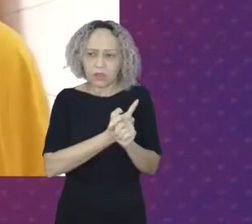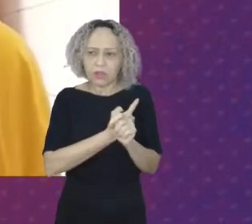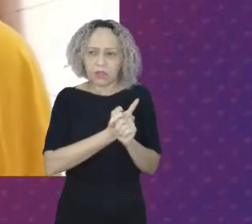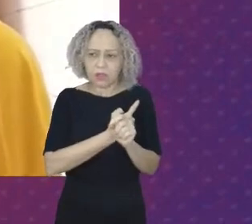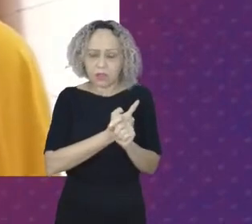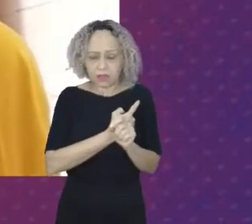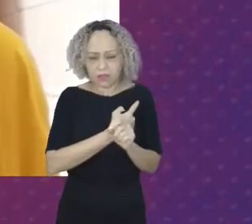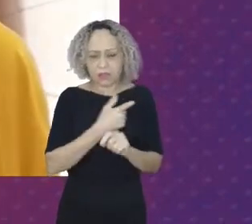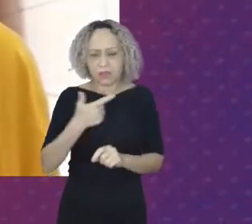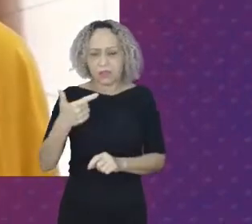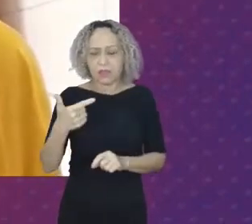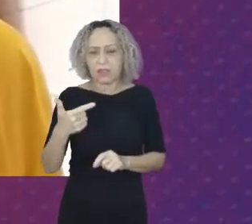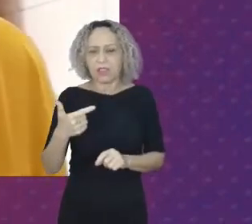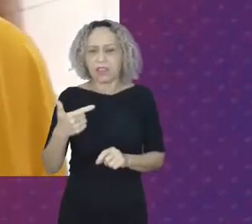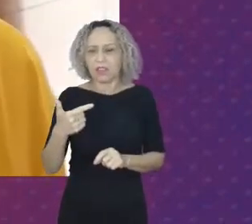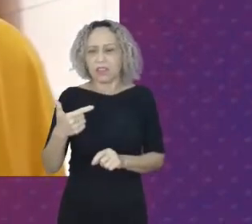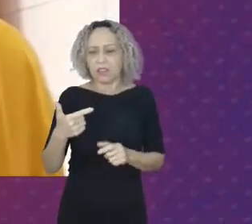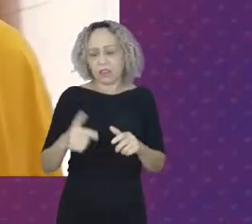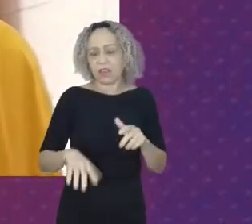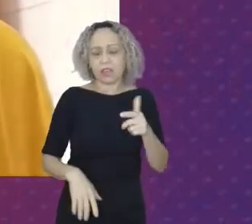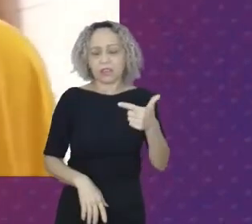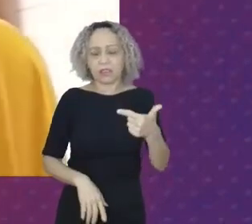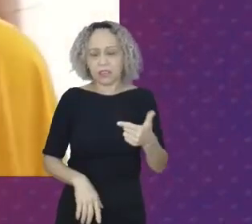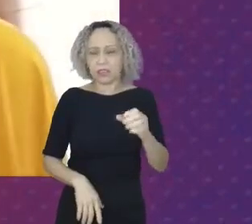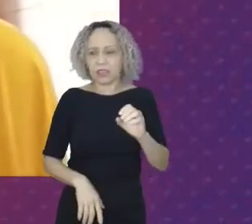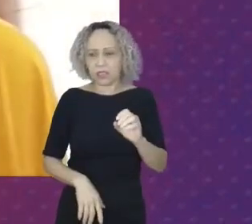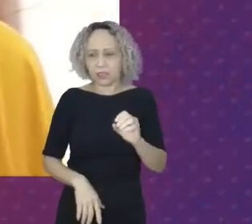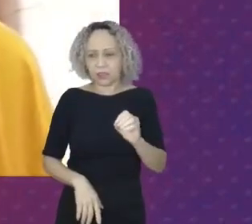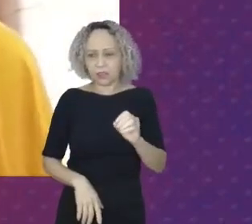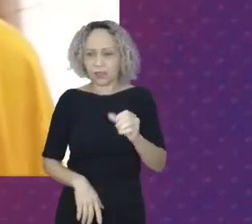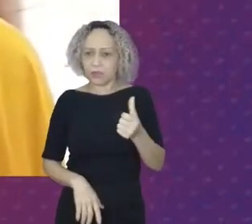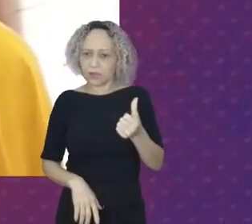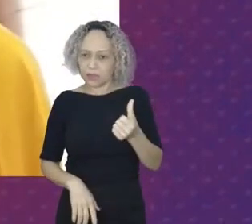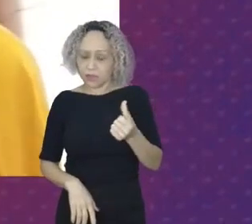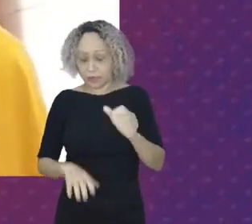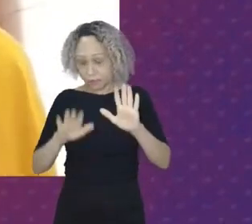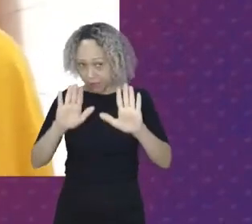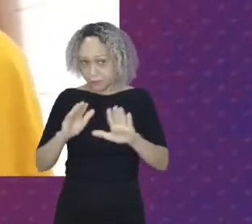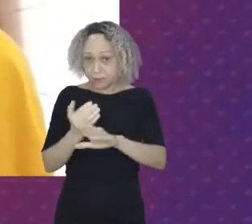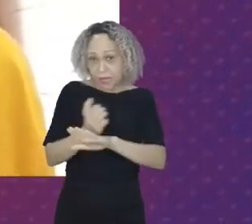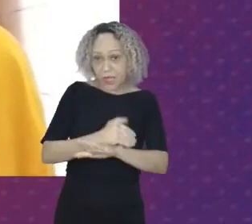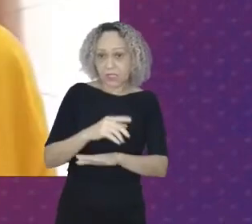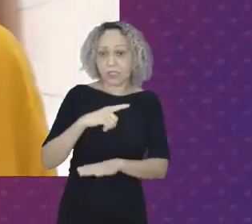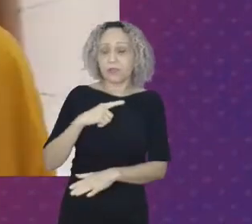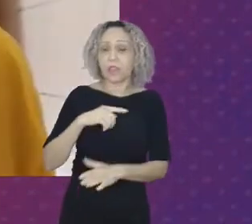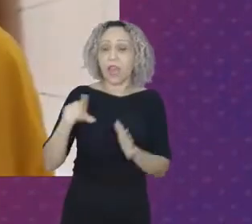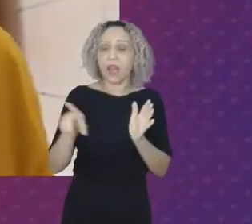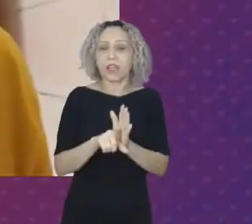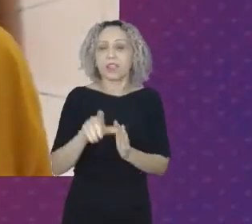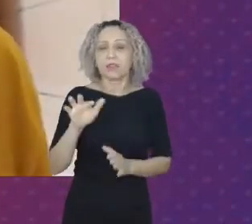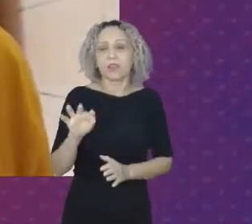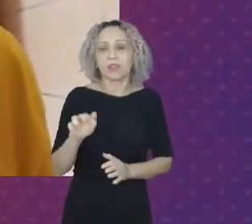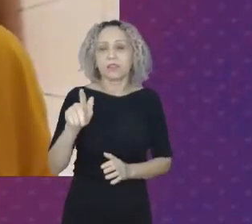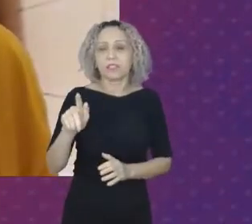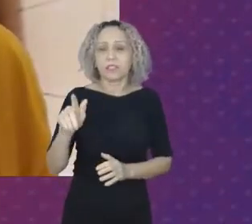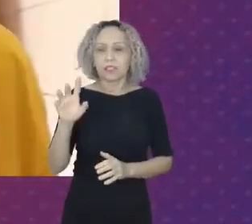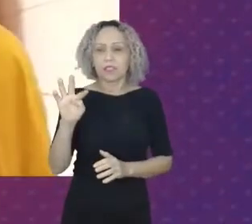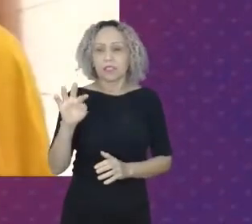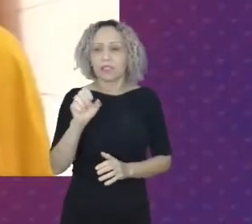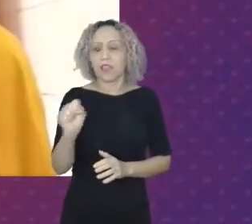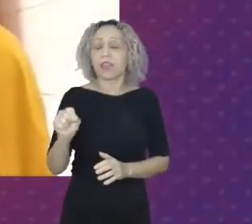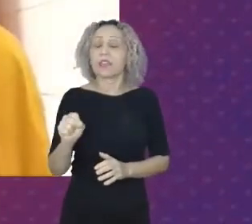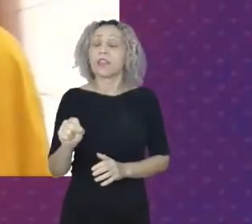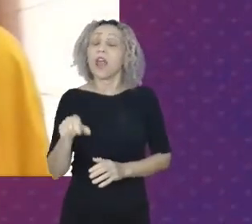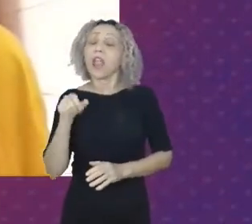em 2006, sim, antes teve a lei do FGTS opcional, porque no governo FHC